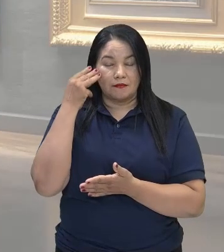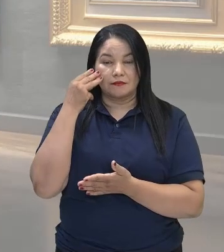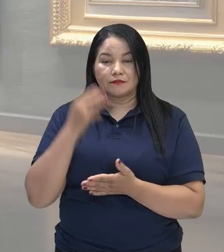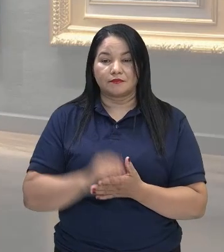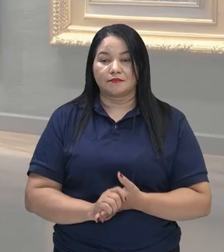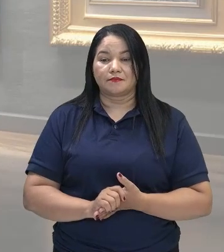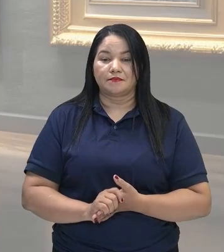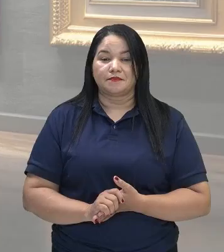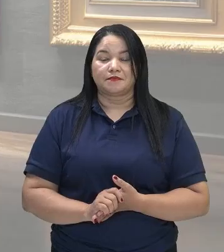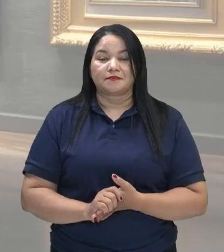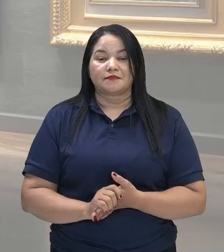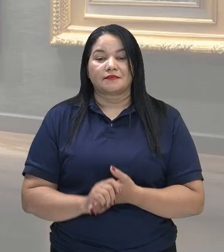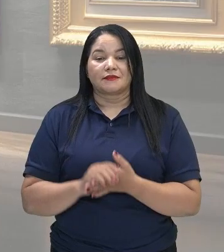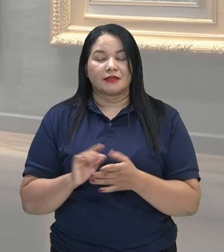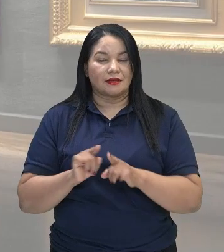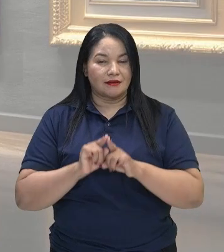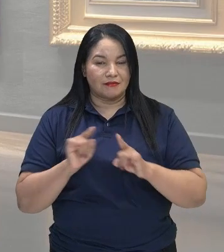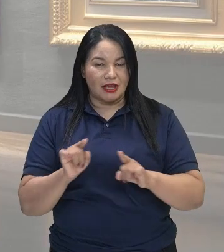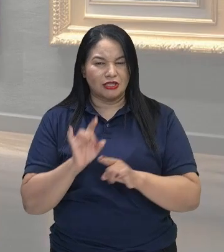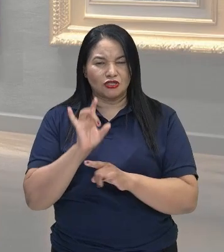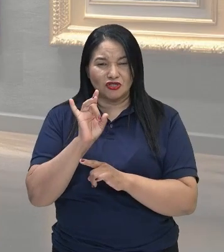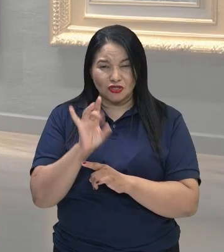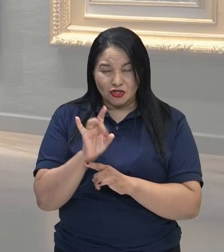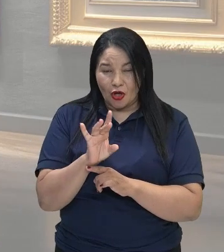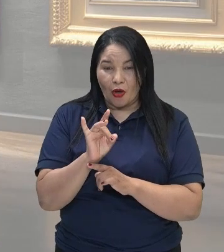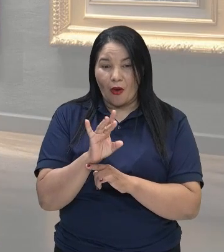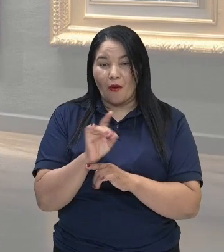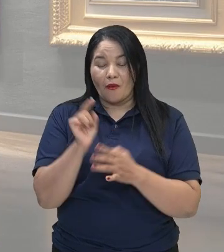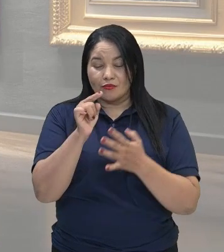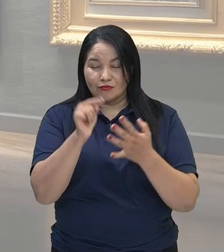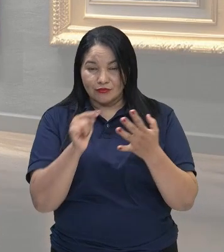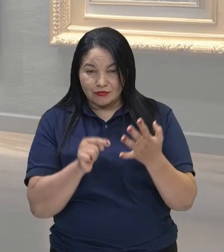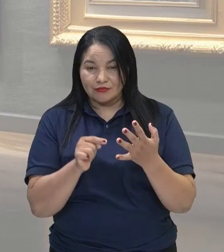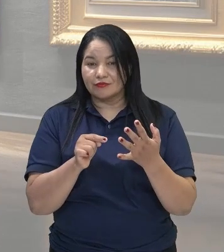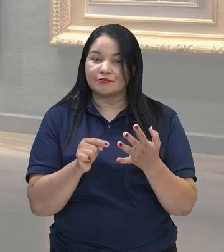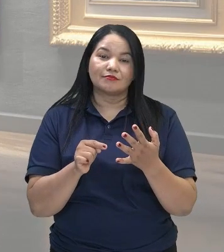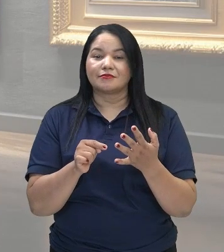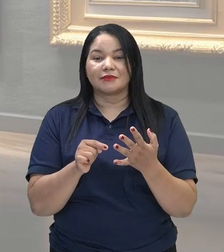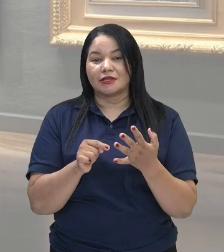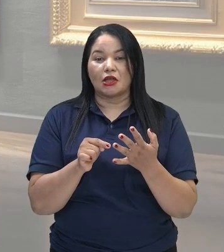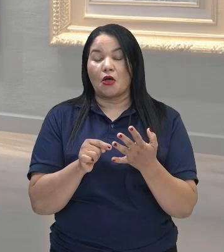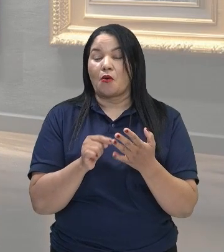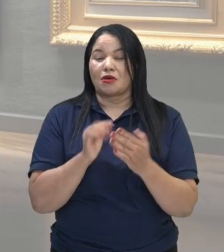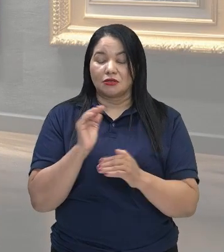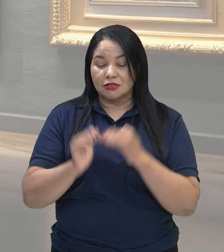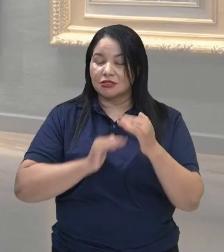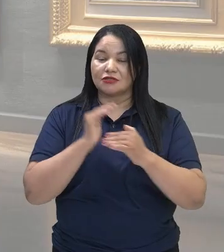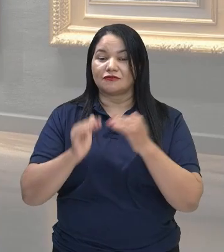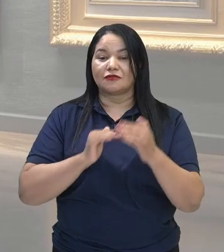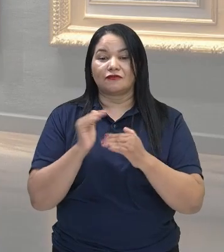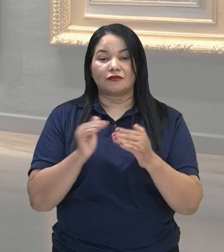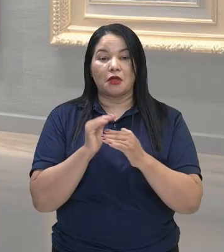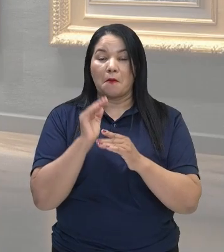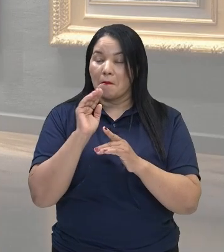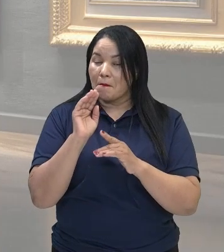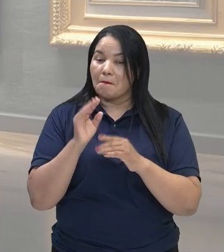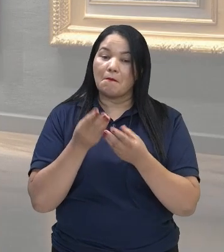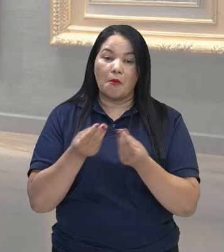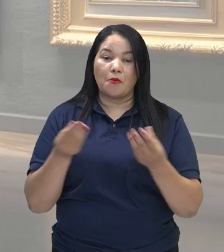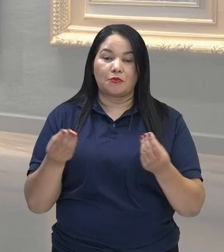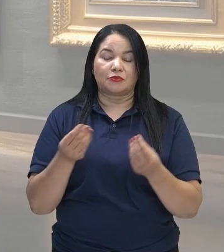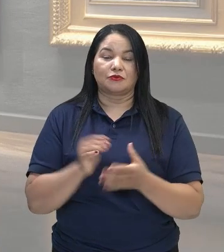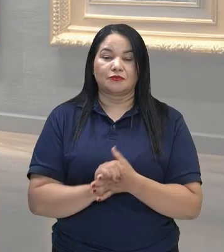são somente esses conceitos que Karl Marx vai desenvolver. Ele desenvolve muitos